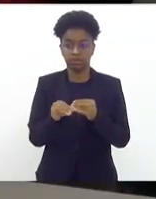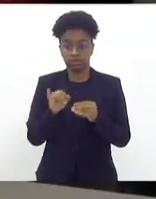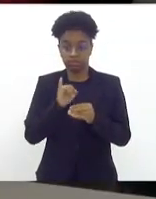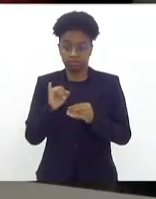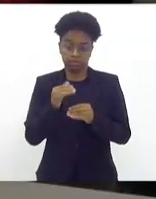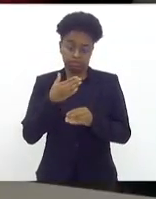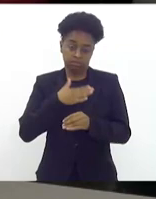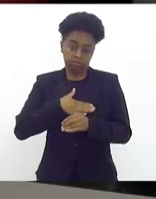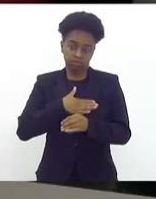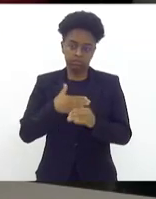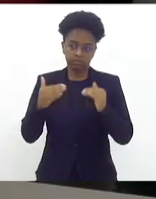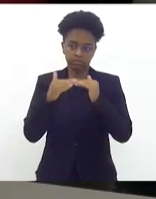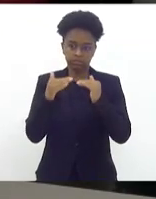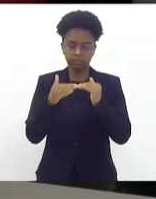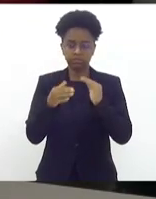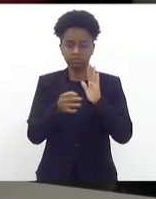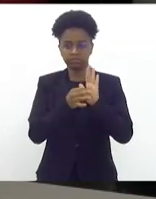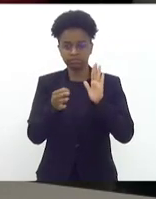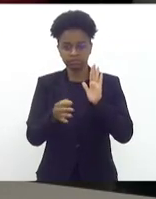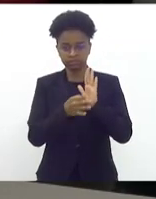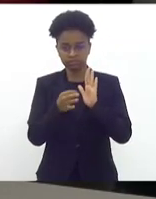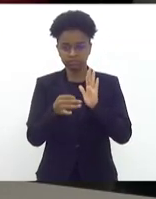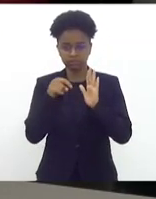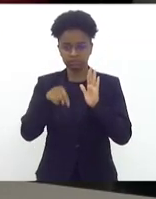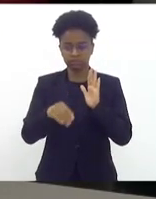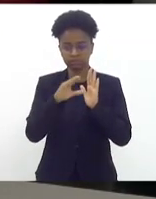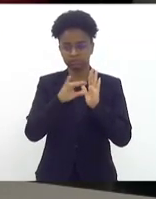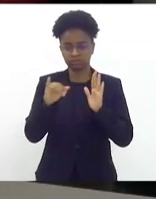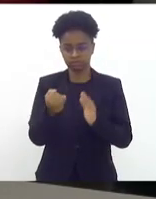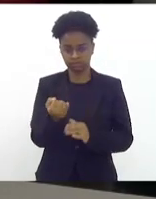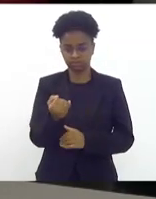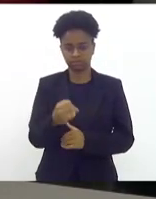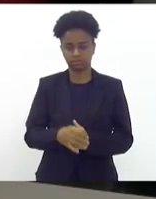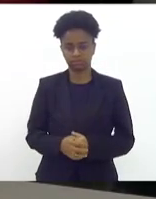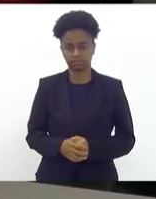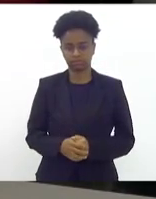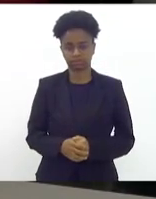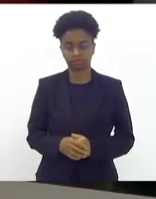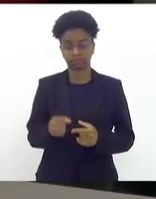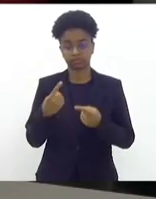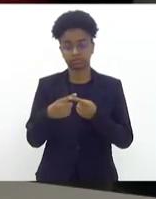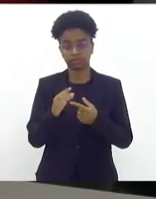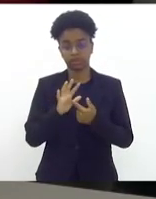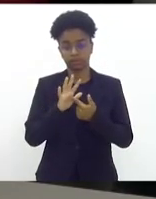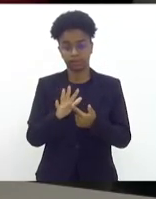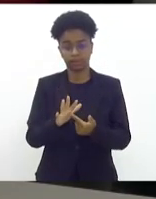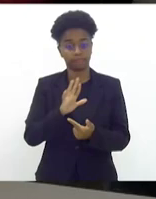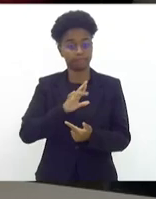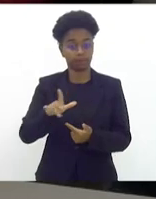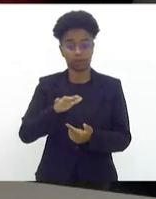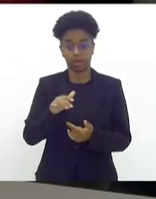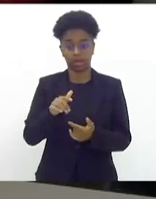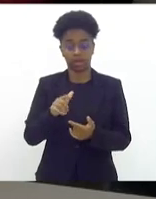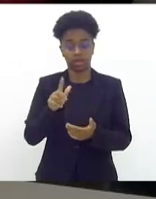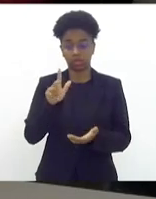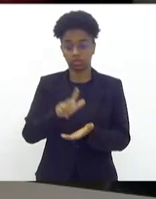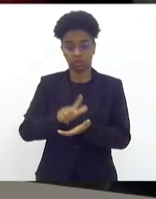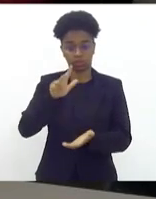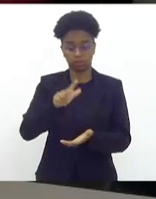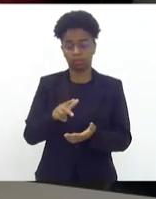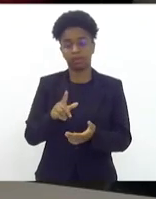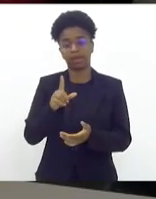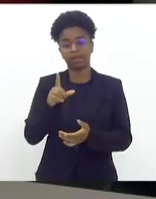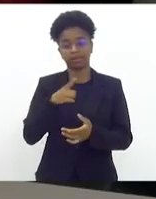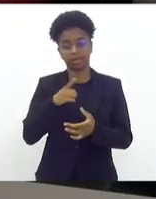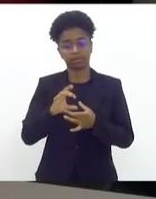entender, no parecer, a súmula aqui da CCJ, perfeito, que esclarece que não é tombamento e autoriza, perfeito, a realização